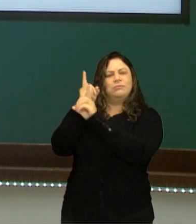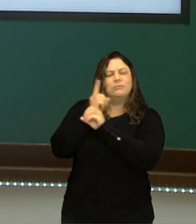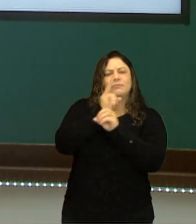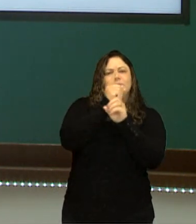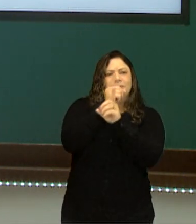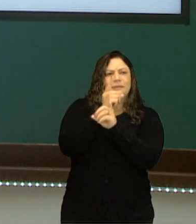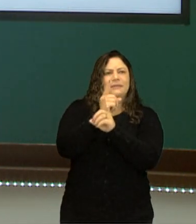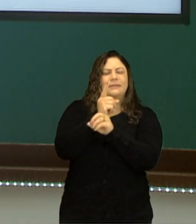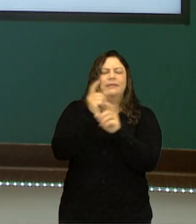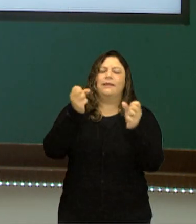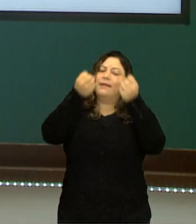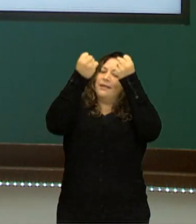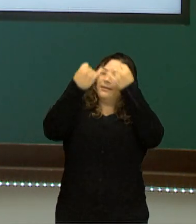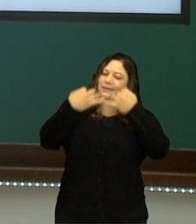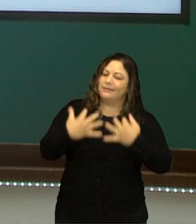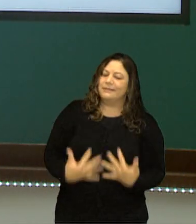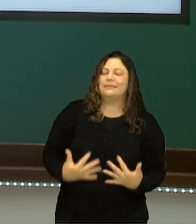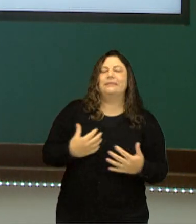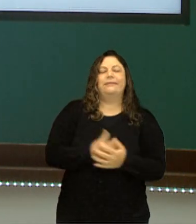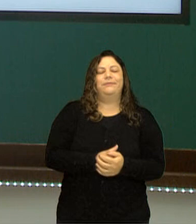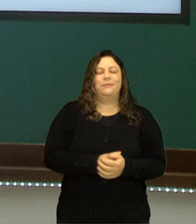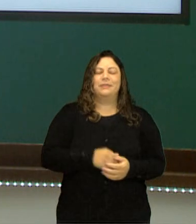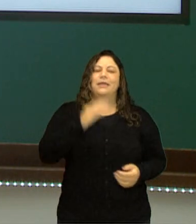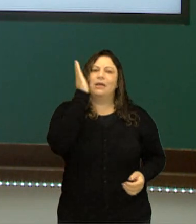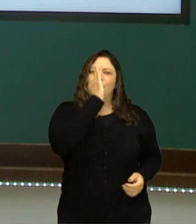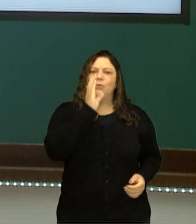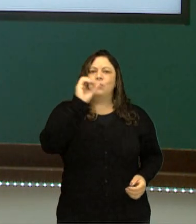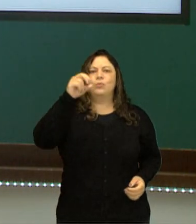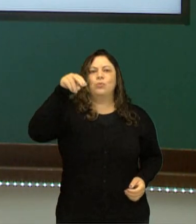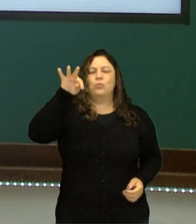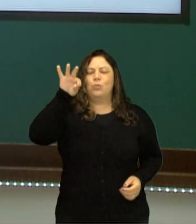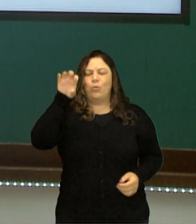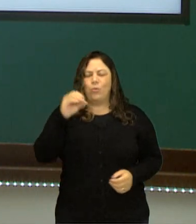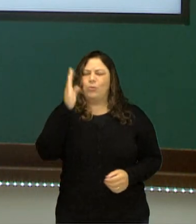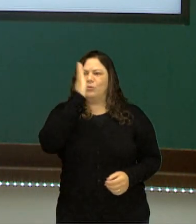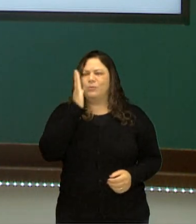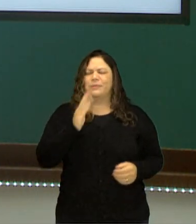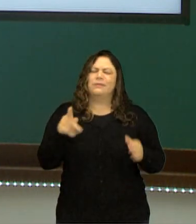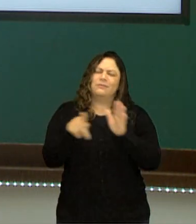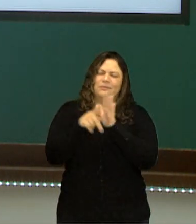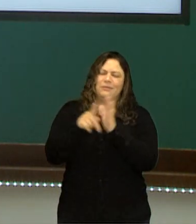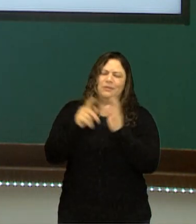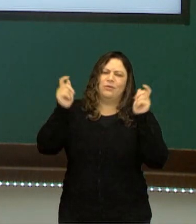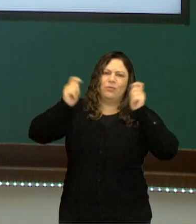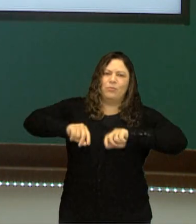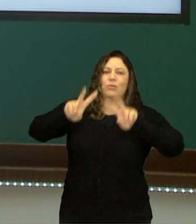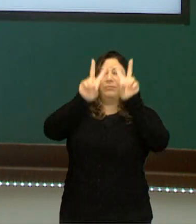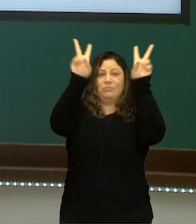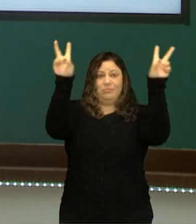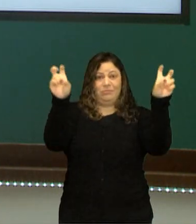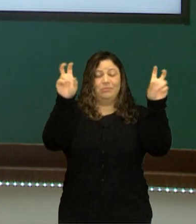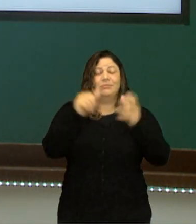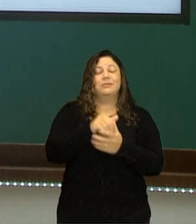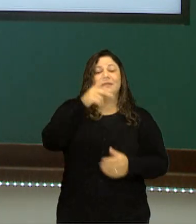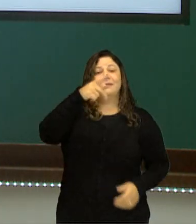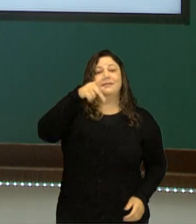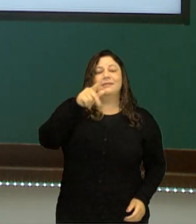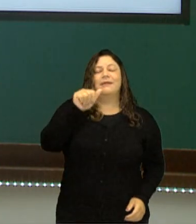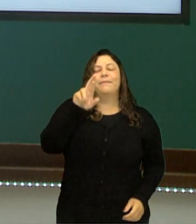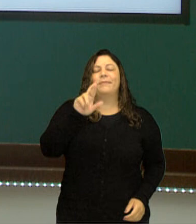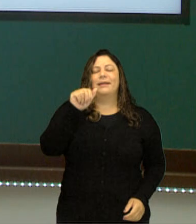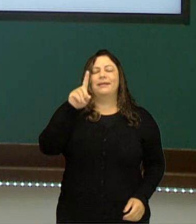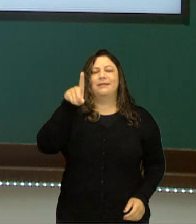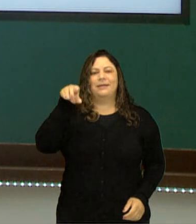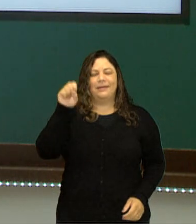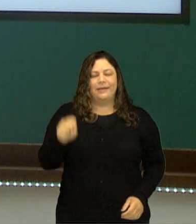apresentação de uma revelação a respeito da história. Falando sobre esses elementos do enredo, essa estrutura do nosso